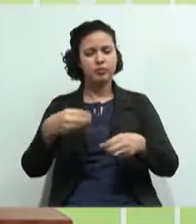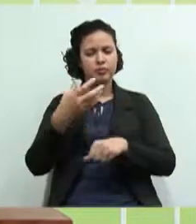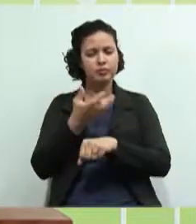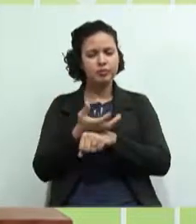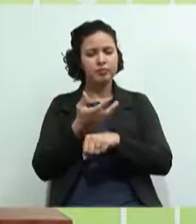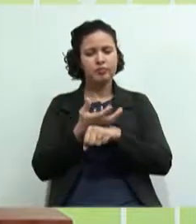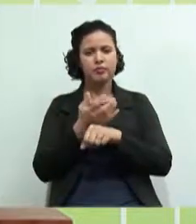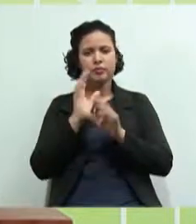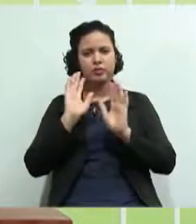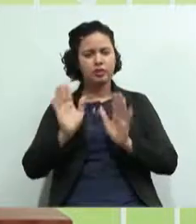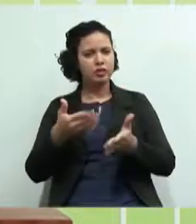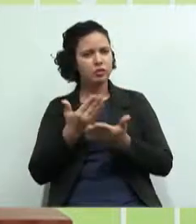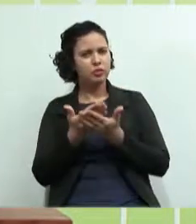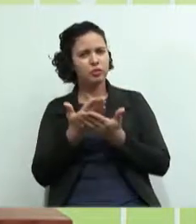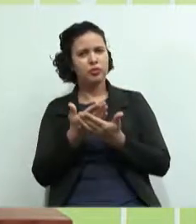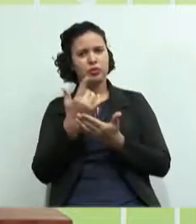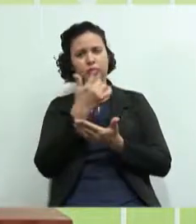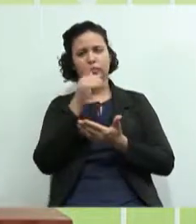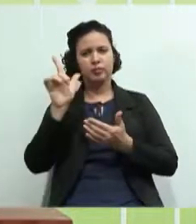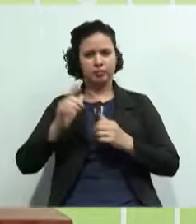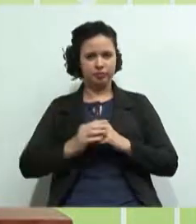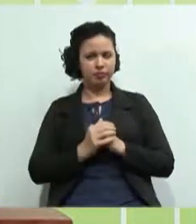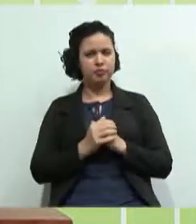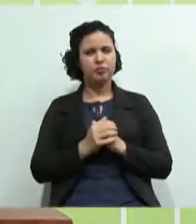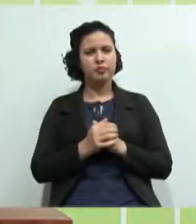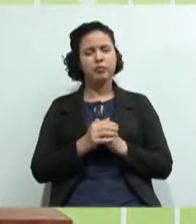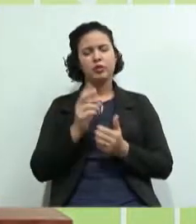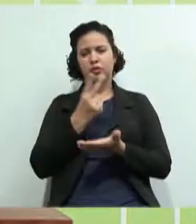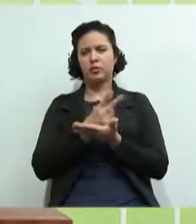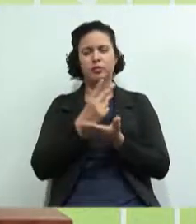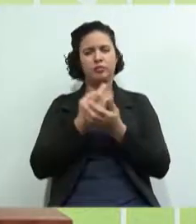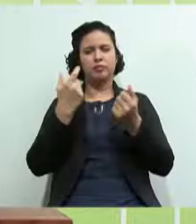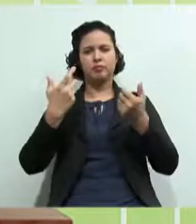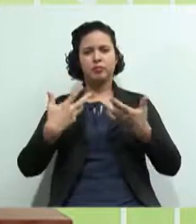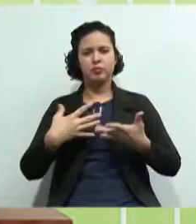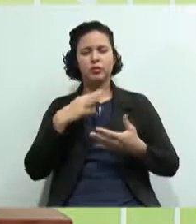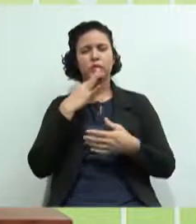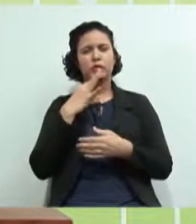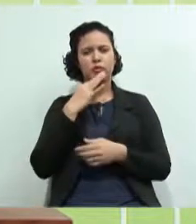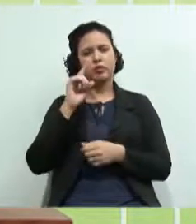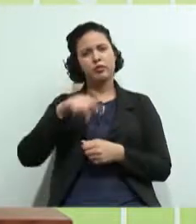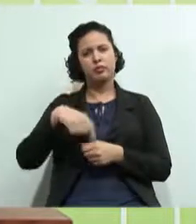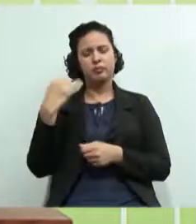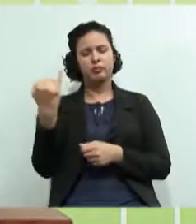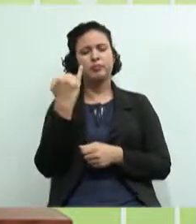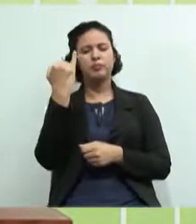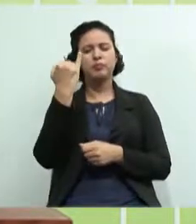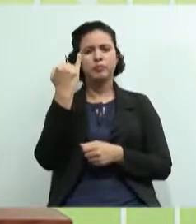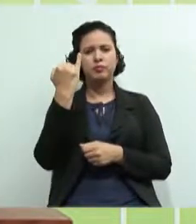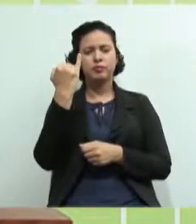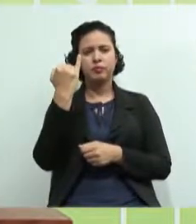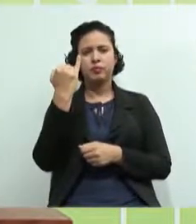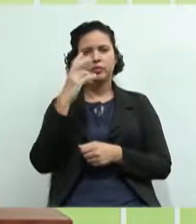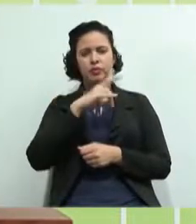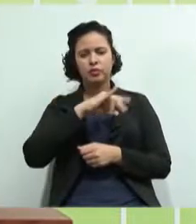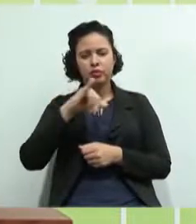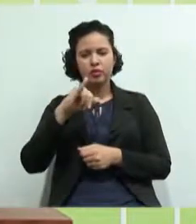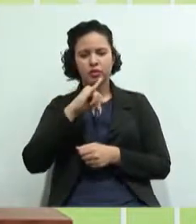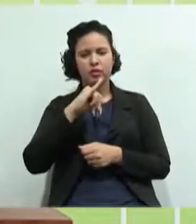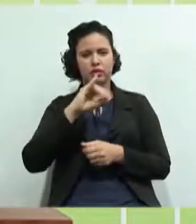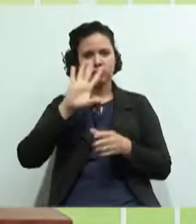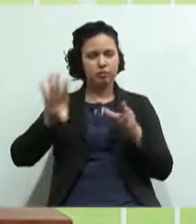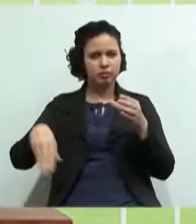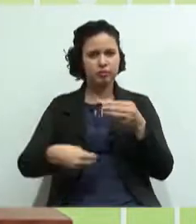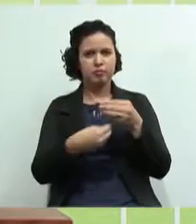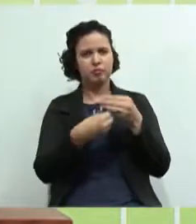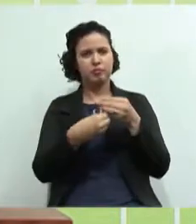viu em outra disciplina, com certeza, eu sempre digo o seguinte: o conhecimento ele é necessário, tá? E ele vai trazer benefícios não